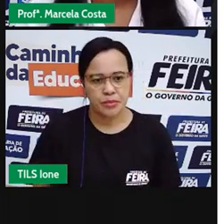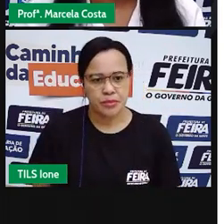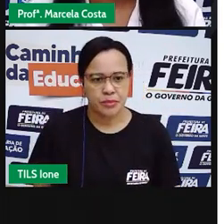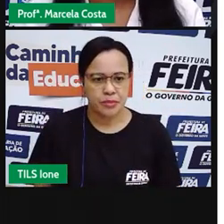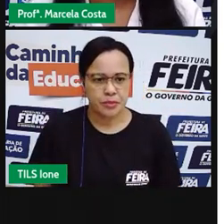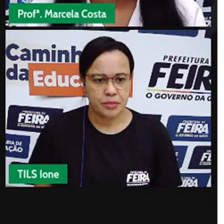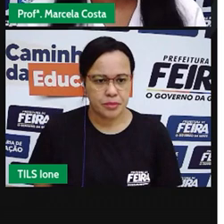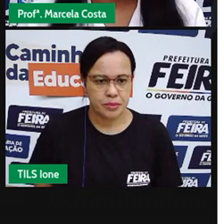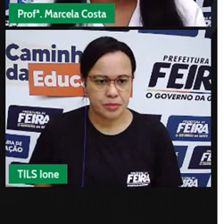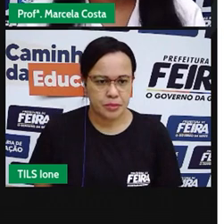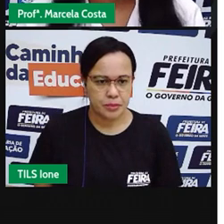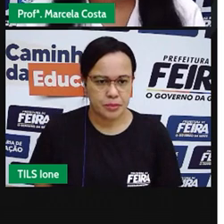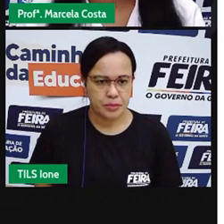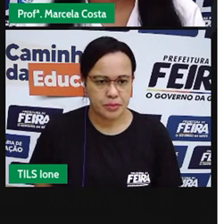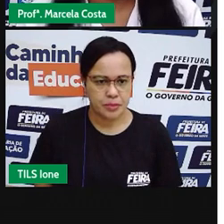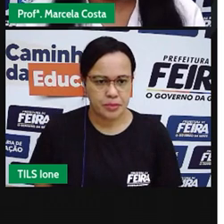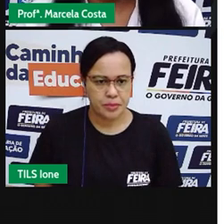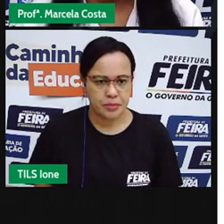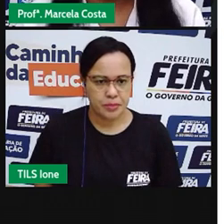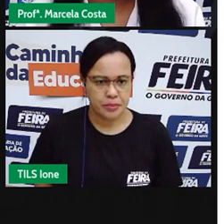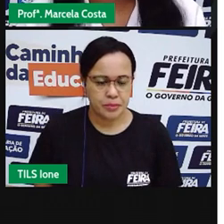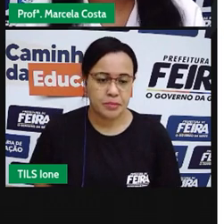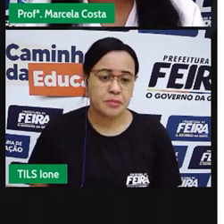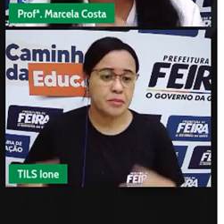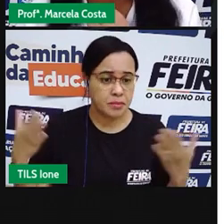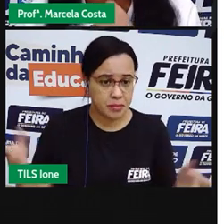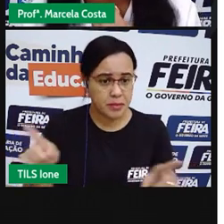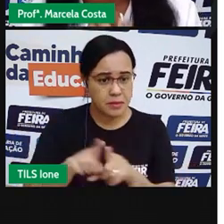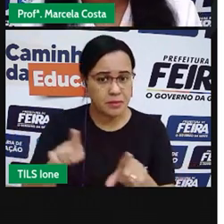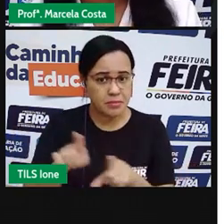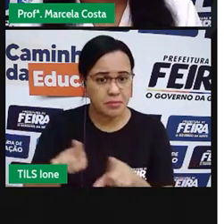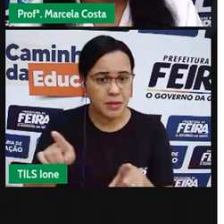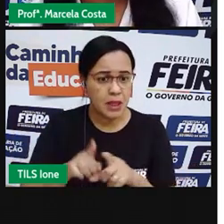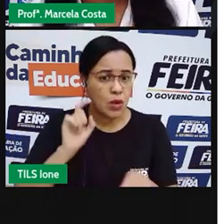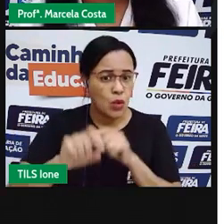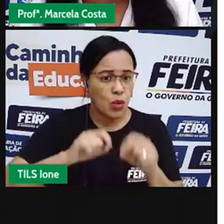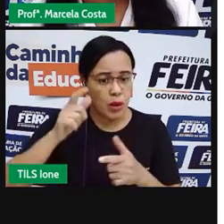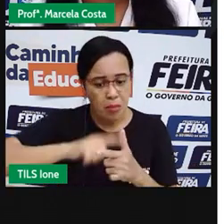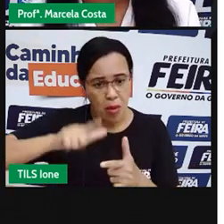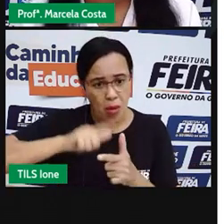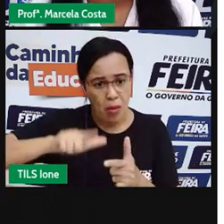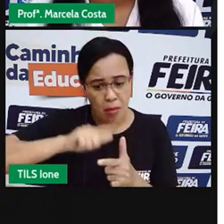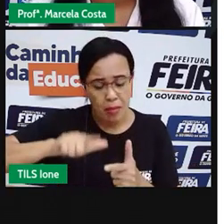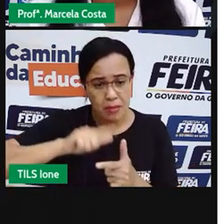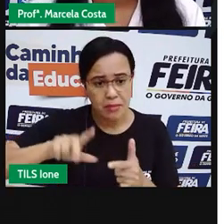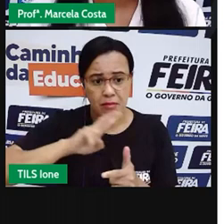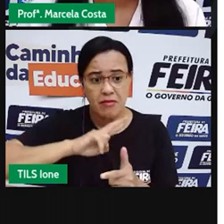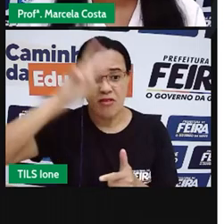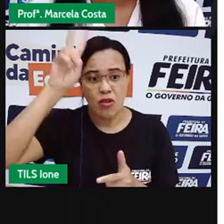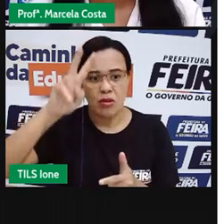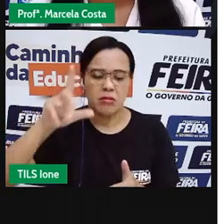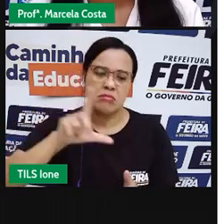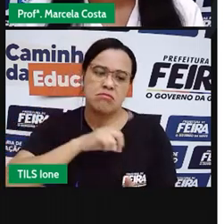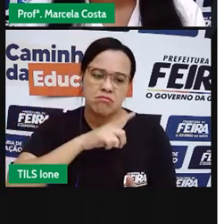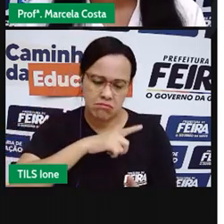Principalmente ali pela tensão provocada, né? Por pessoas que sentem muita dor de cabeça.